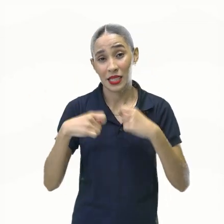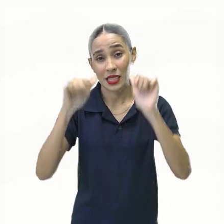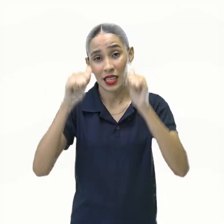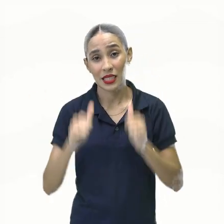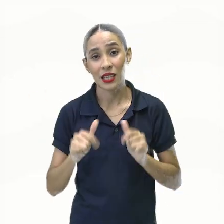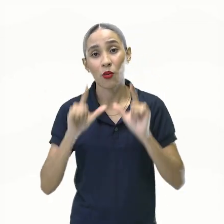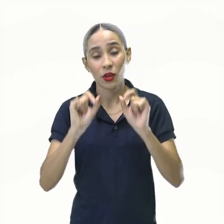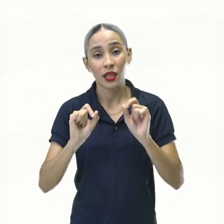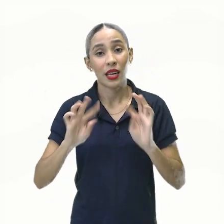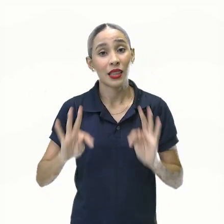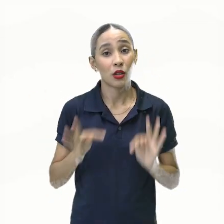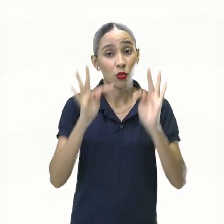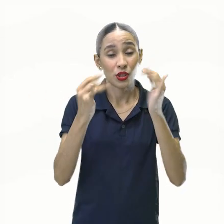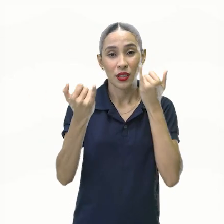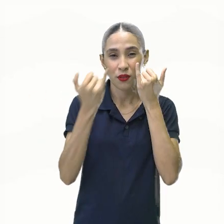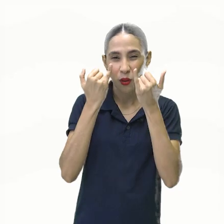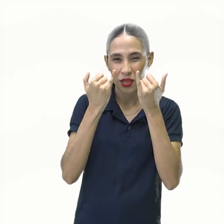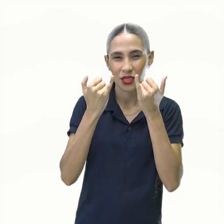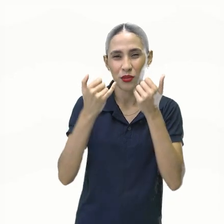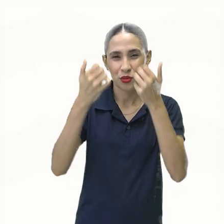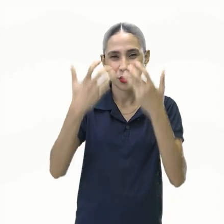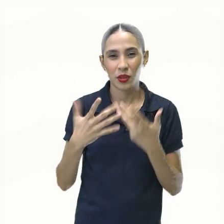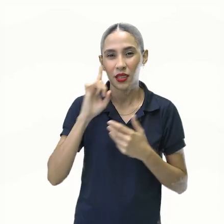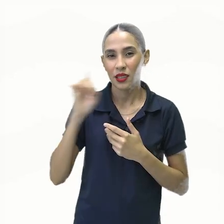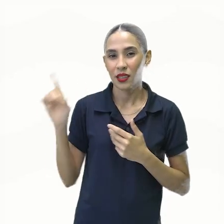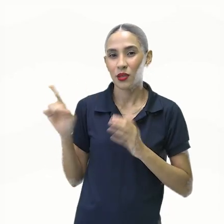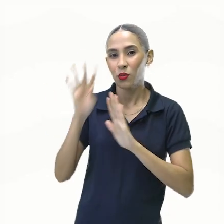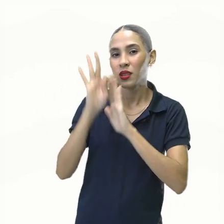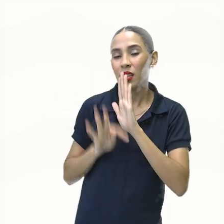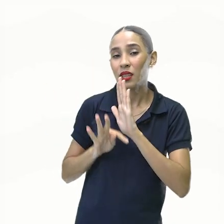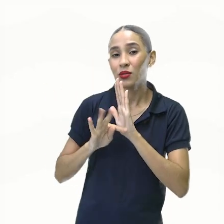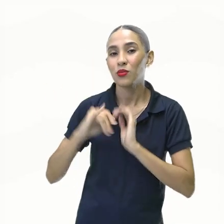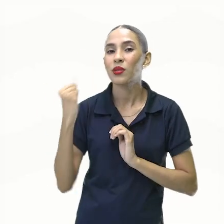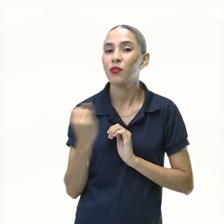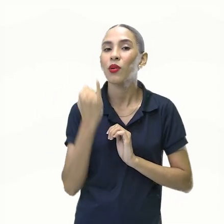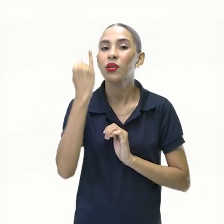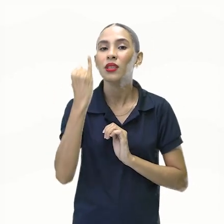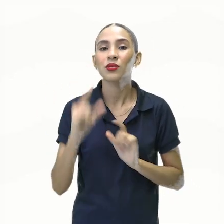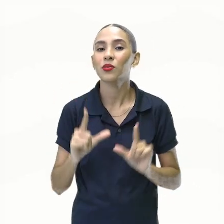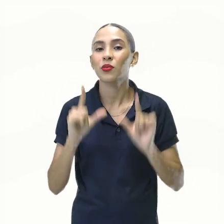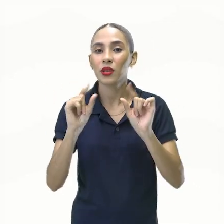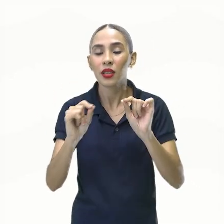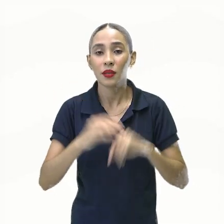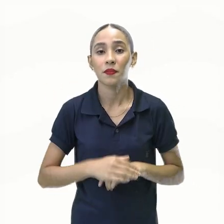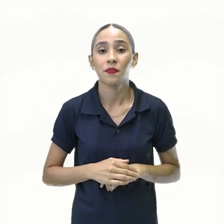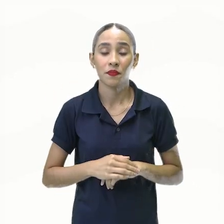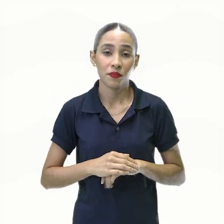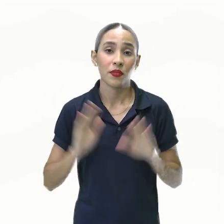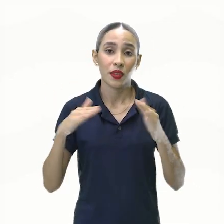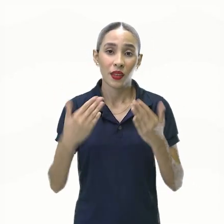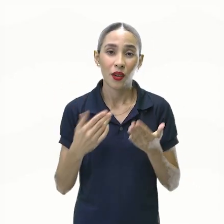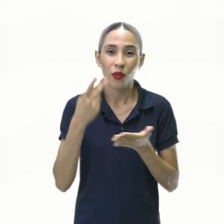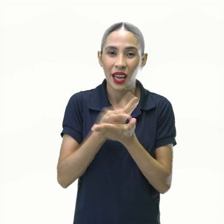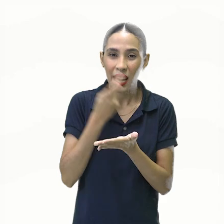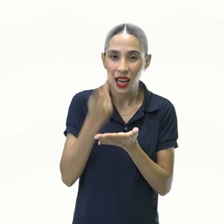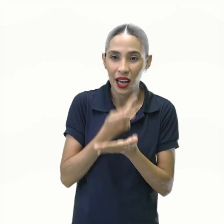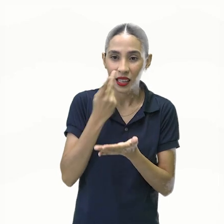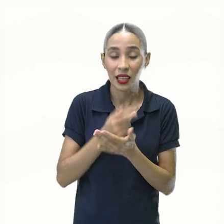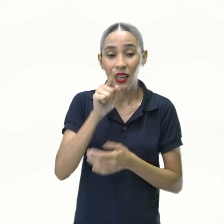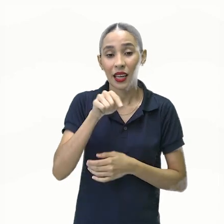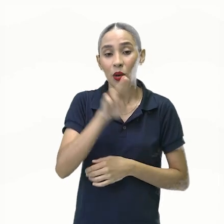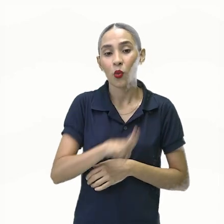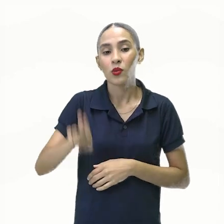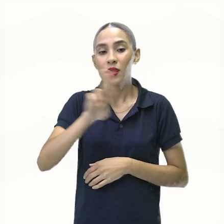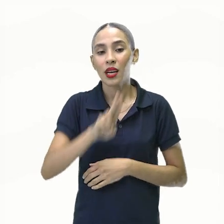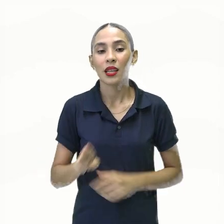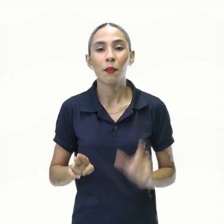as tecnologias da informação, como é bem destacado ali, convém destacar o quê? Que, embora erradamente